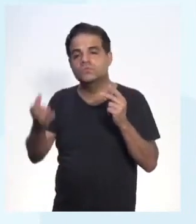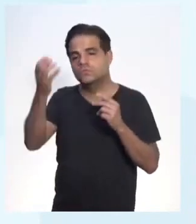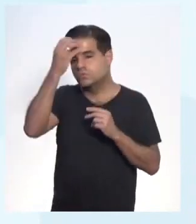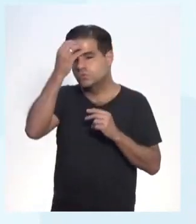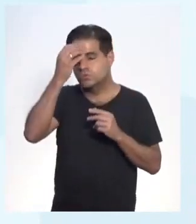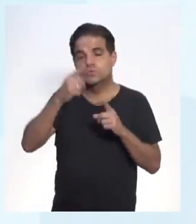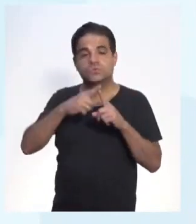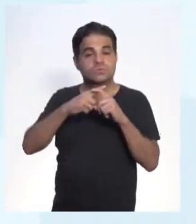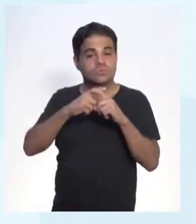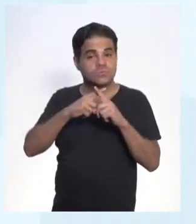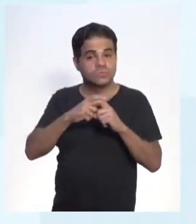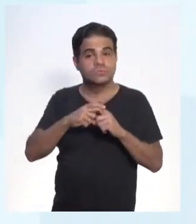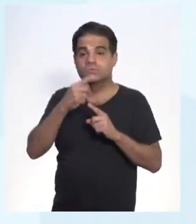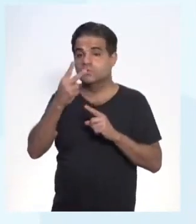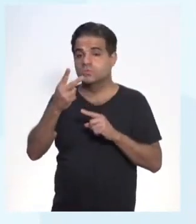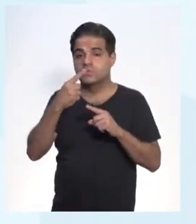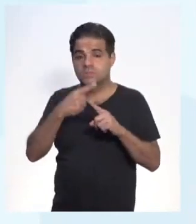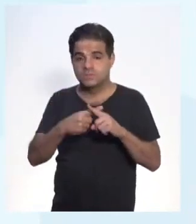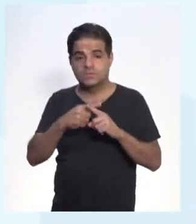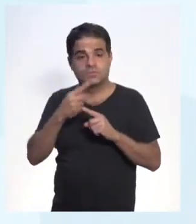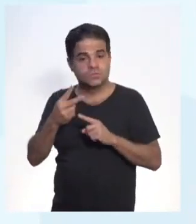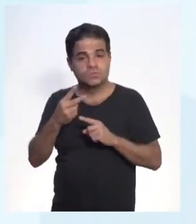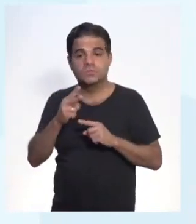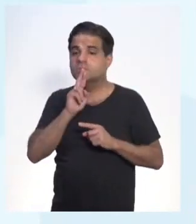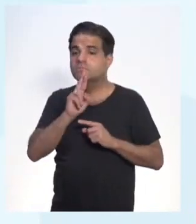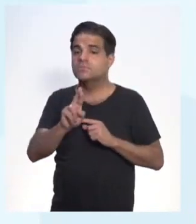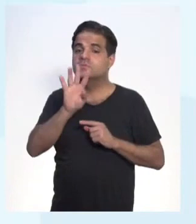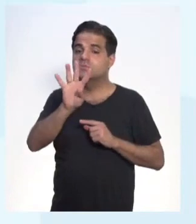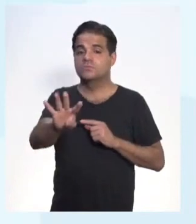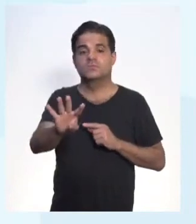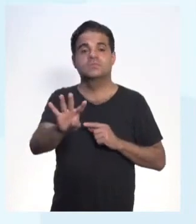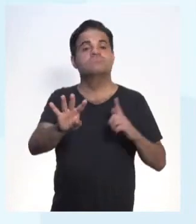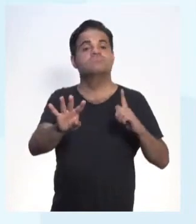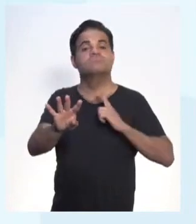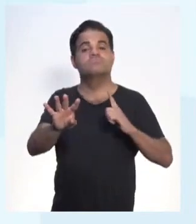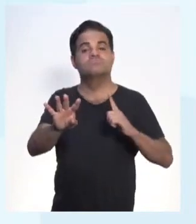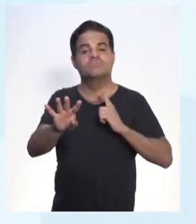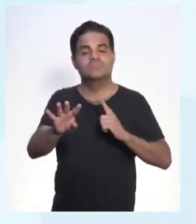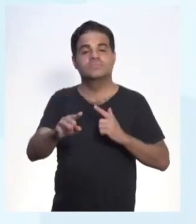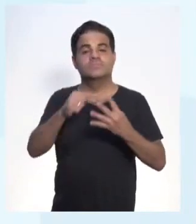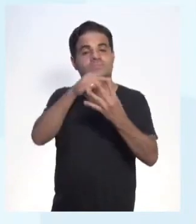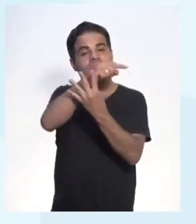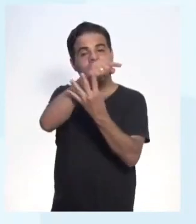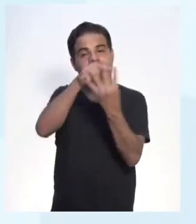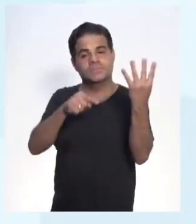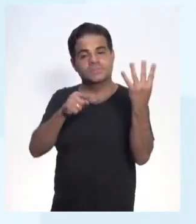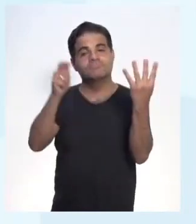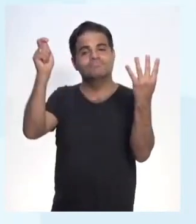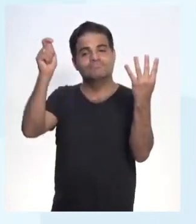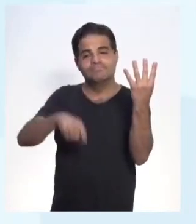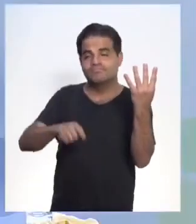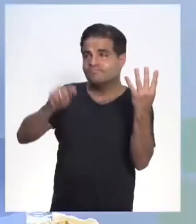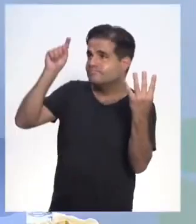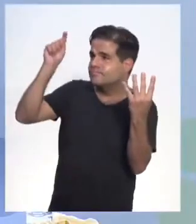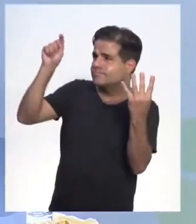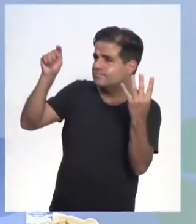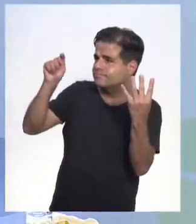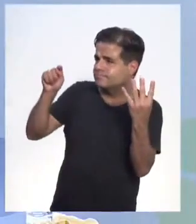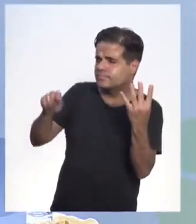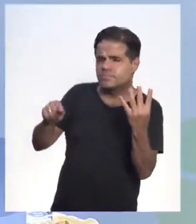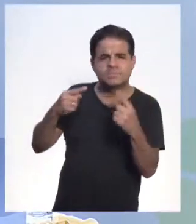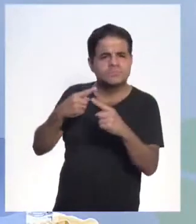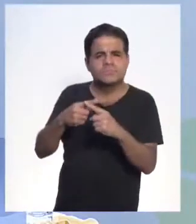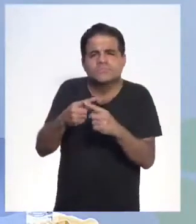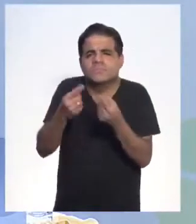Multiplico 2 vezes 2, 4. E vou ter aqui as 4 possibilidades. Por que eu